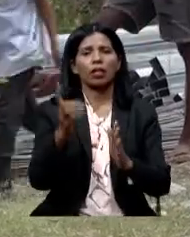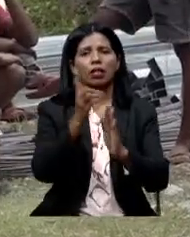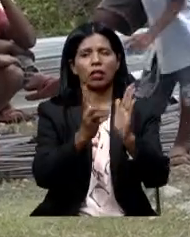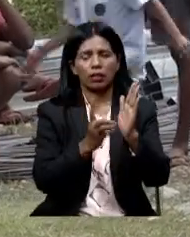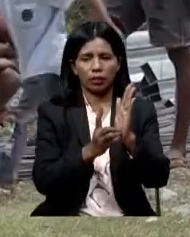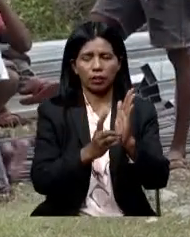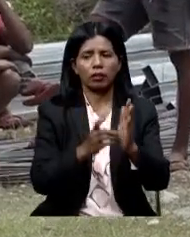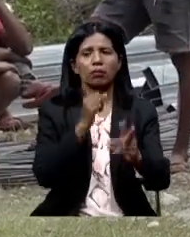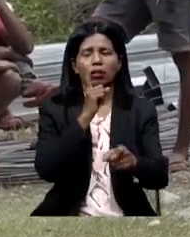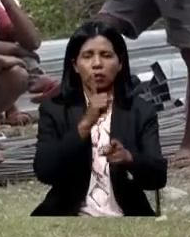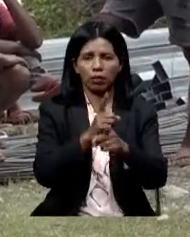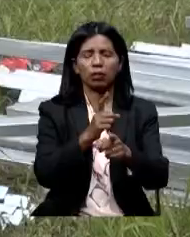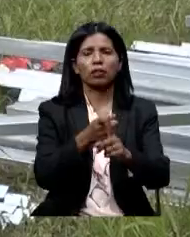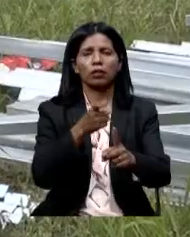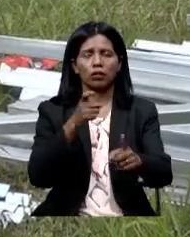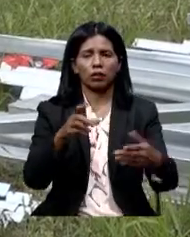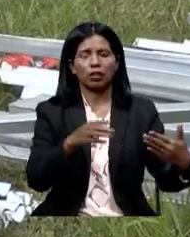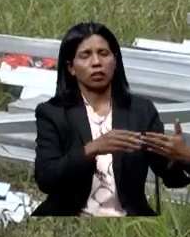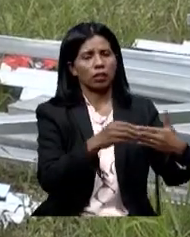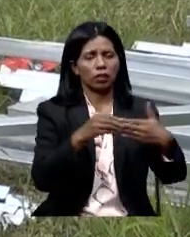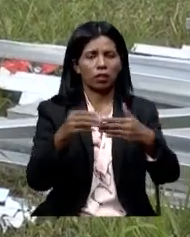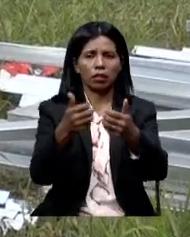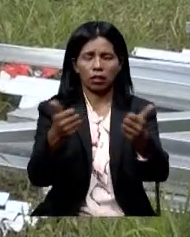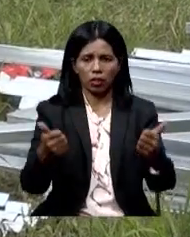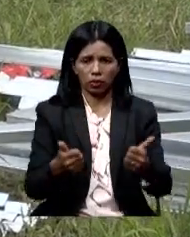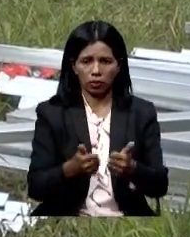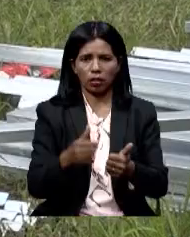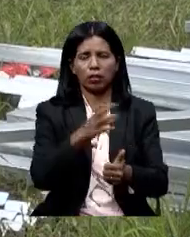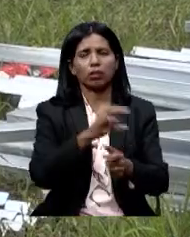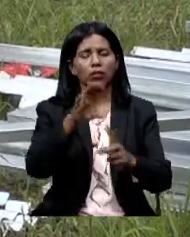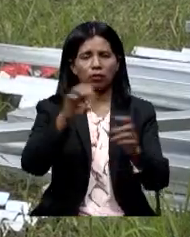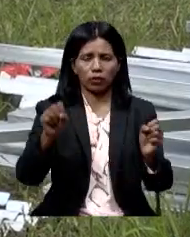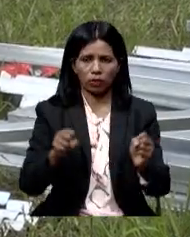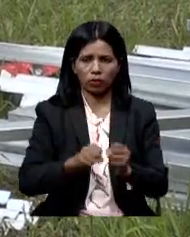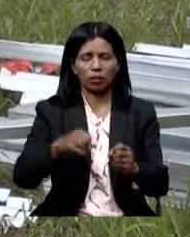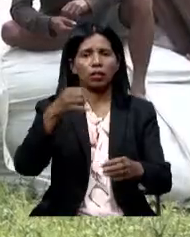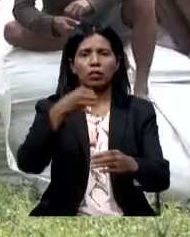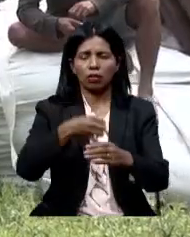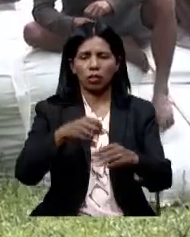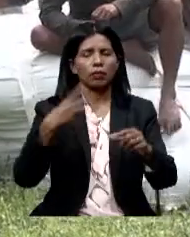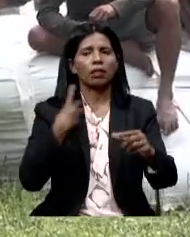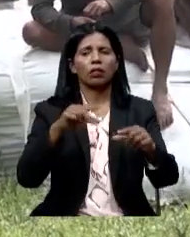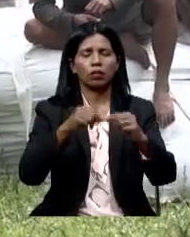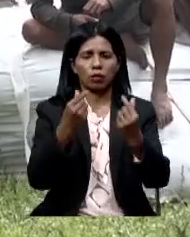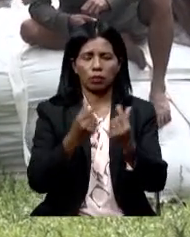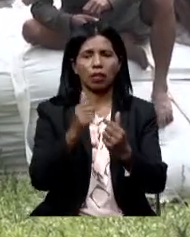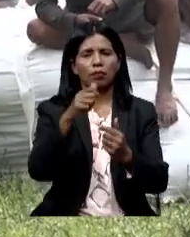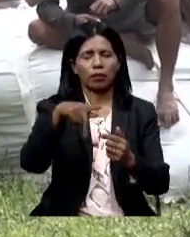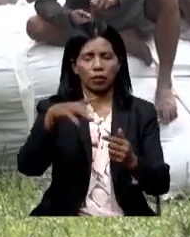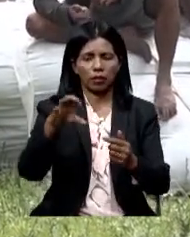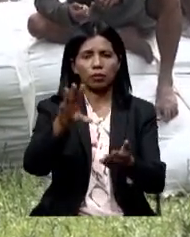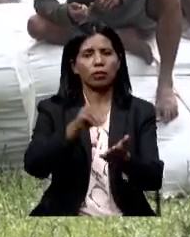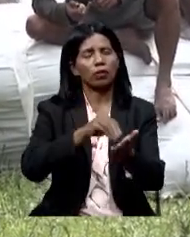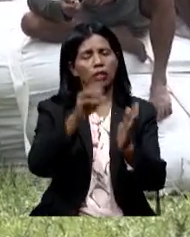nebe real, mais o seu líder comunitário, autoridade, inclui a minha equipa APC nebe ao levantamento de